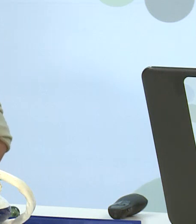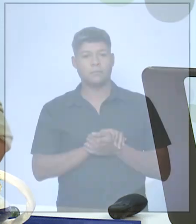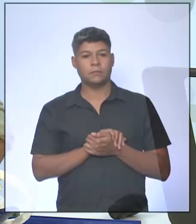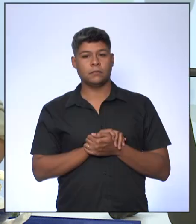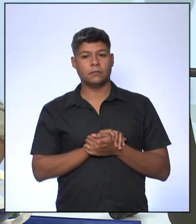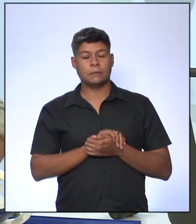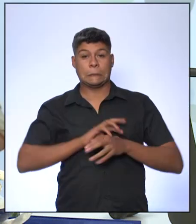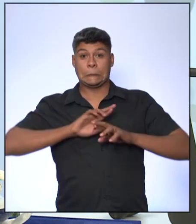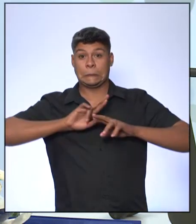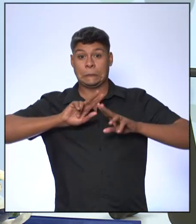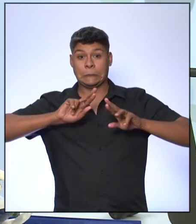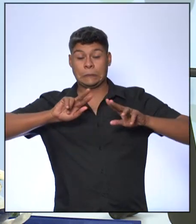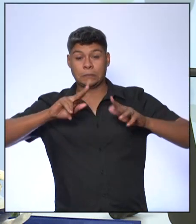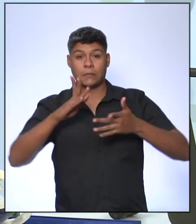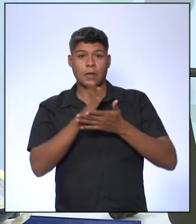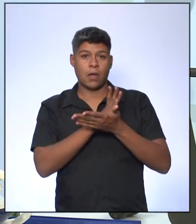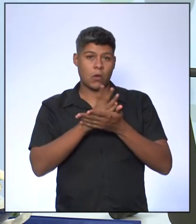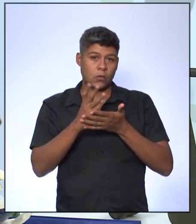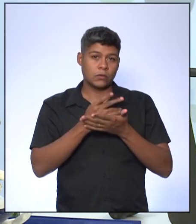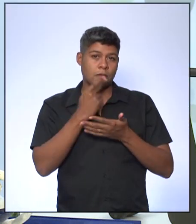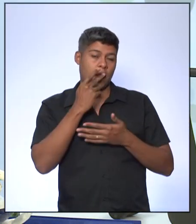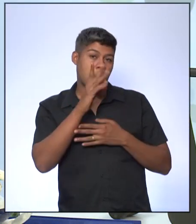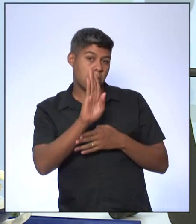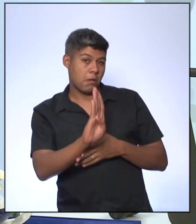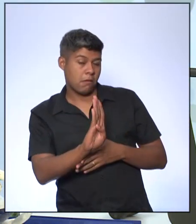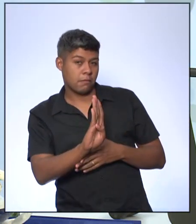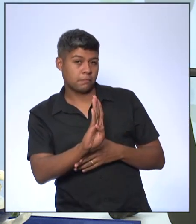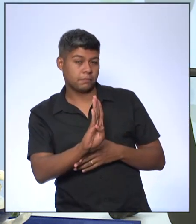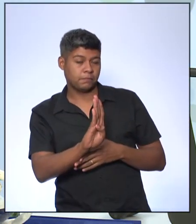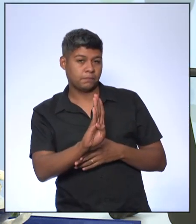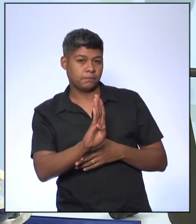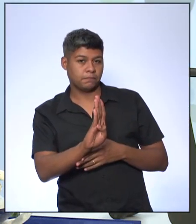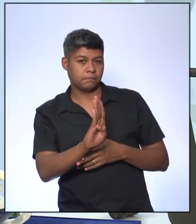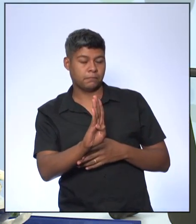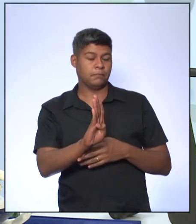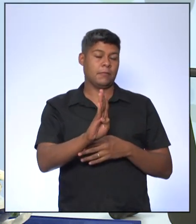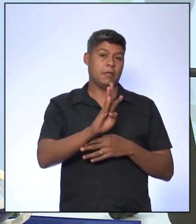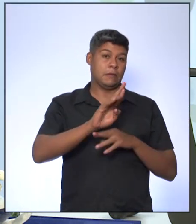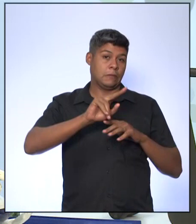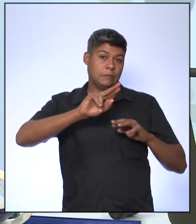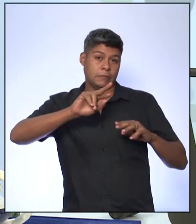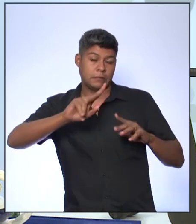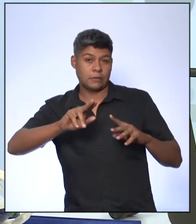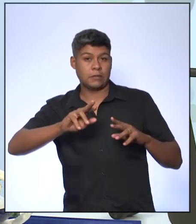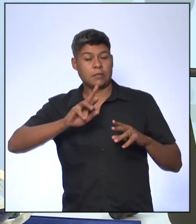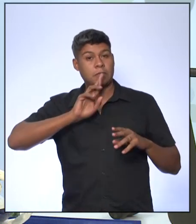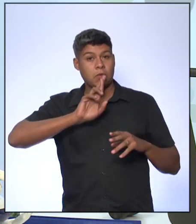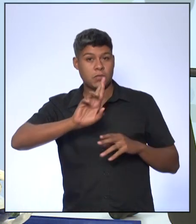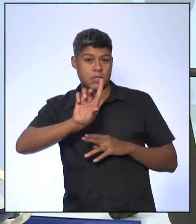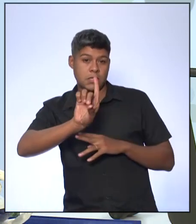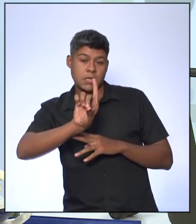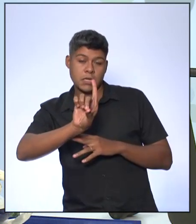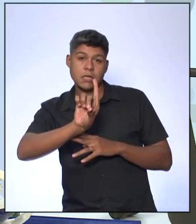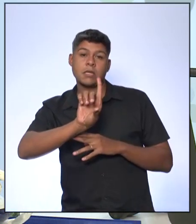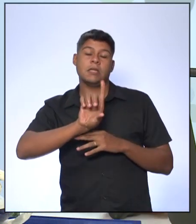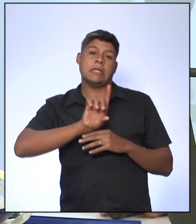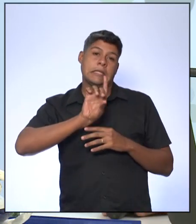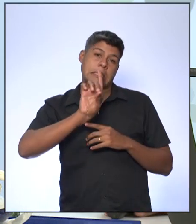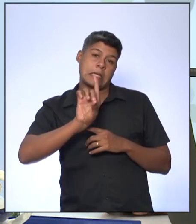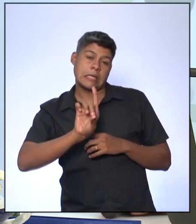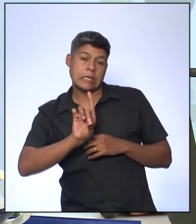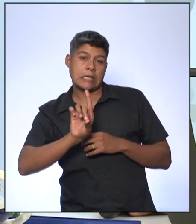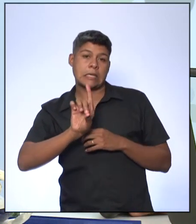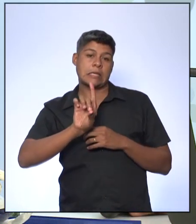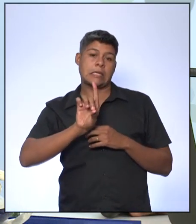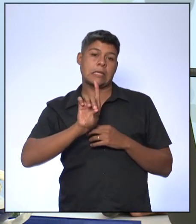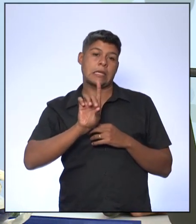Ó, muitos, ó, alguns colocaram B. Aí, mas muitas respostas com D. A Jamie colocou D.